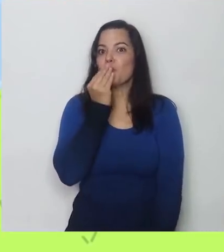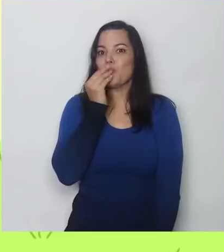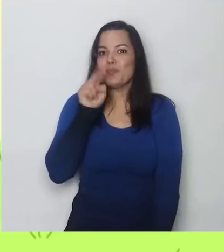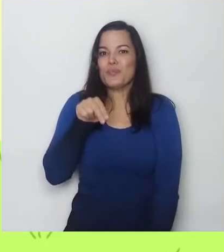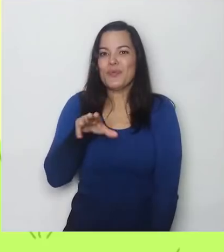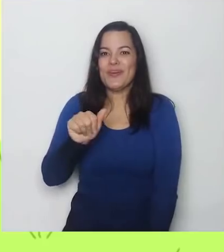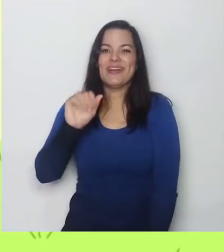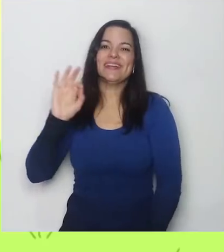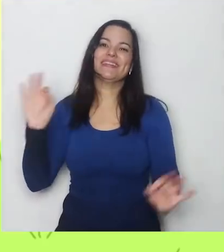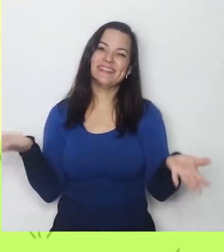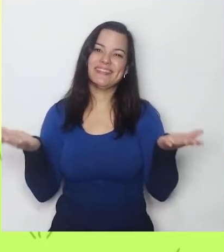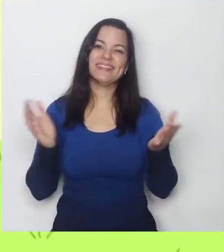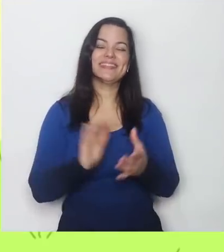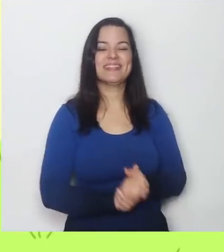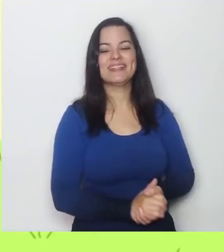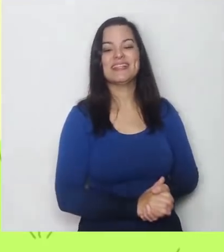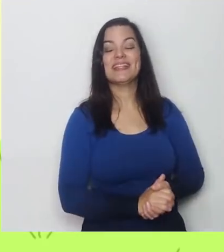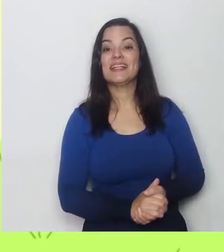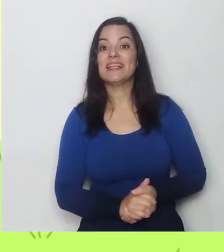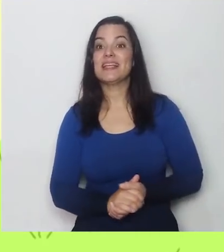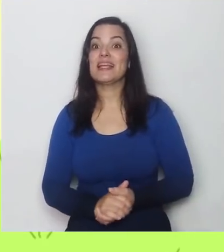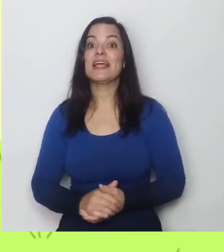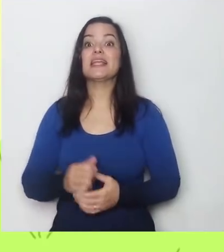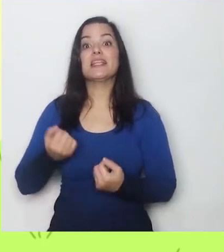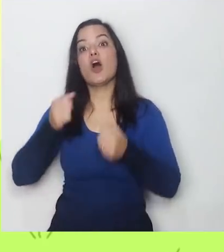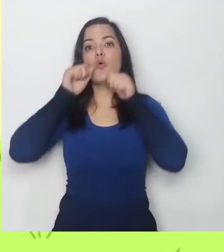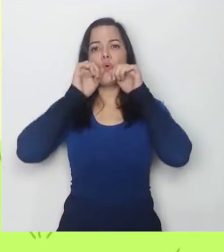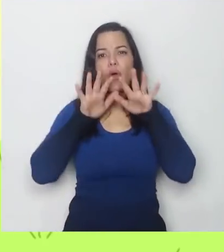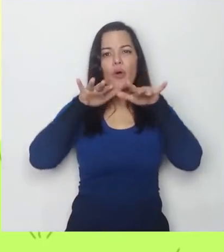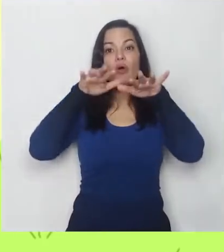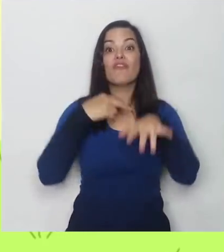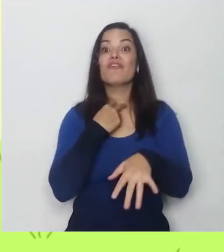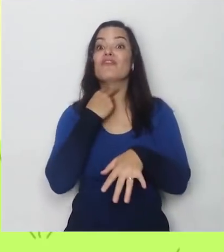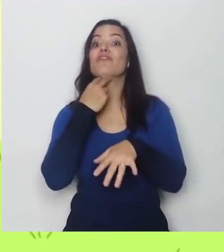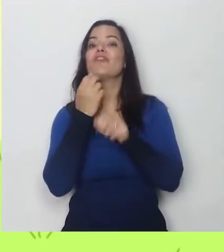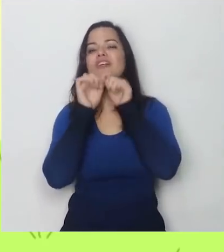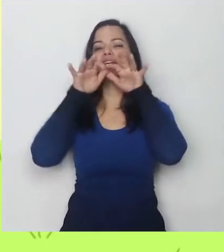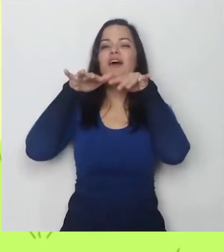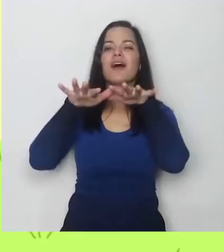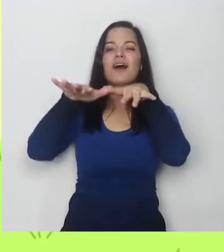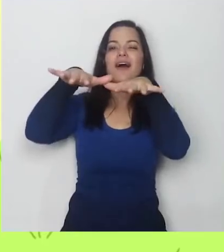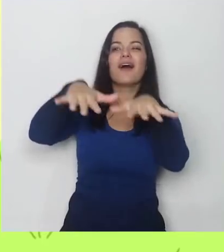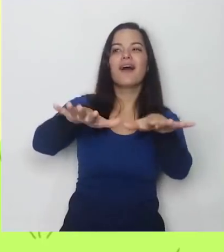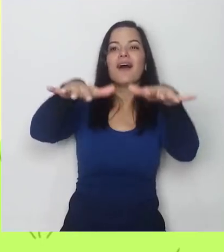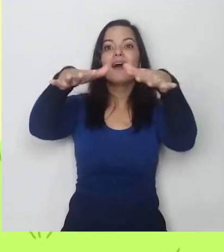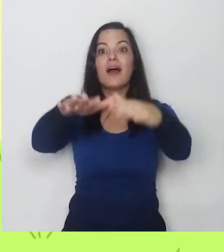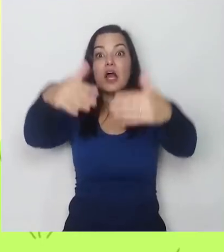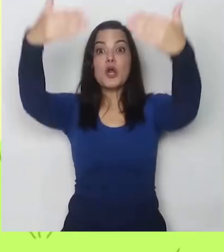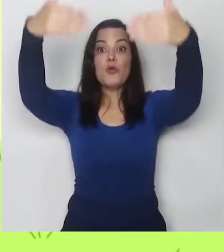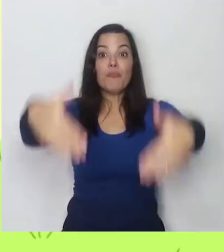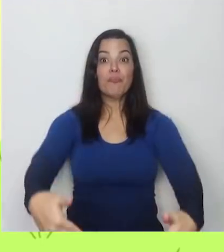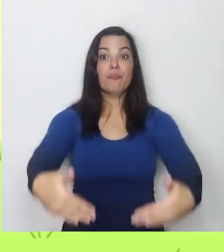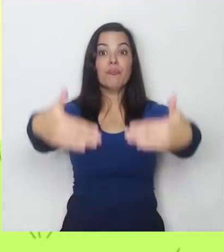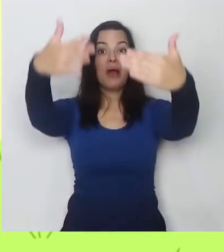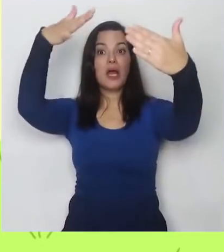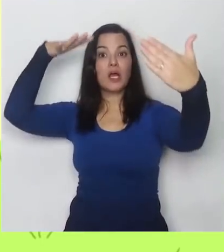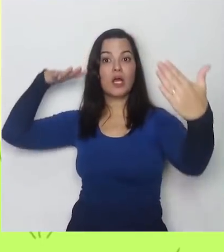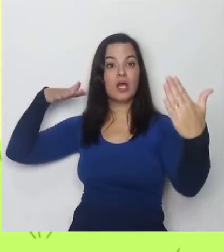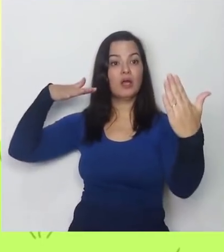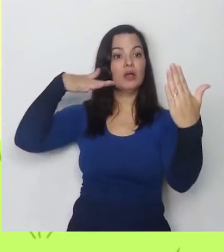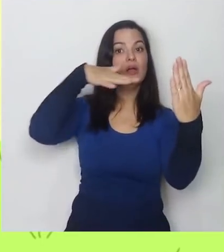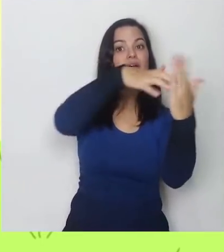cala. Quando correndo ele encontra um paredão pela